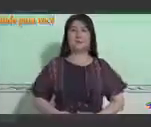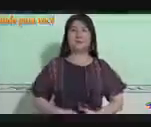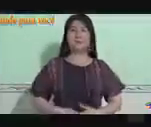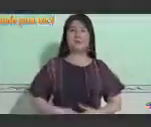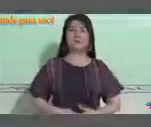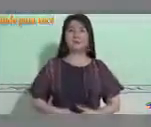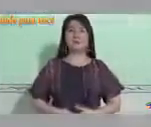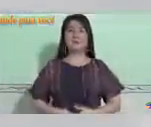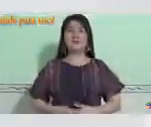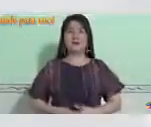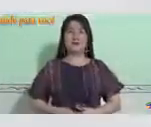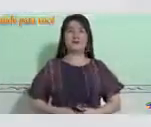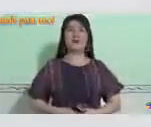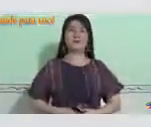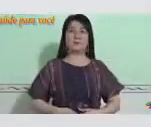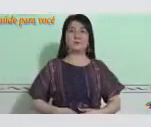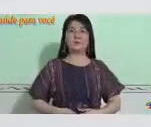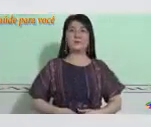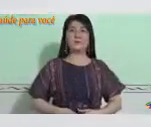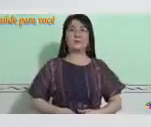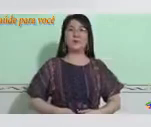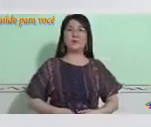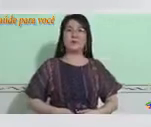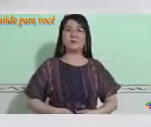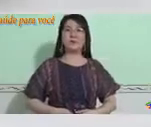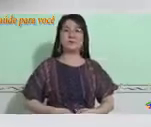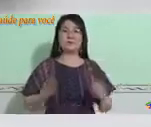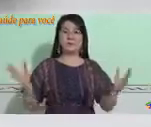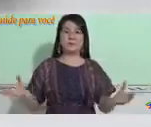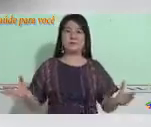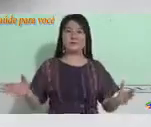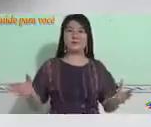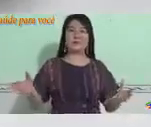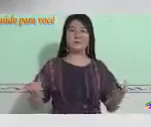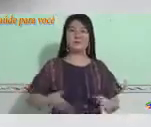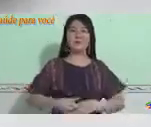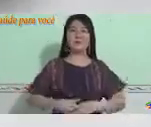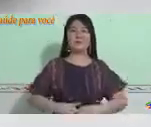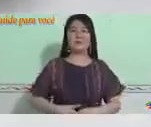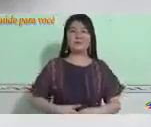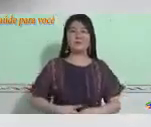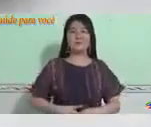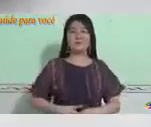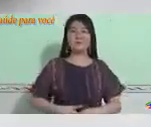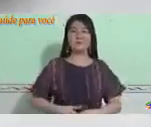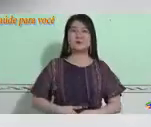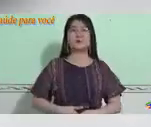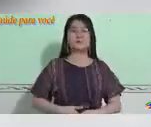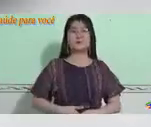vírgula, causando OM aborto espontâneo, e vírgula, em casos raros, vírgula, células deste tecido se espalham e levam